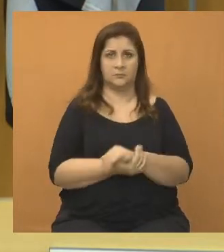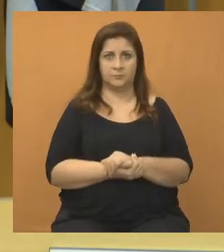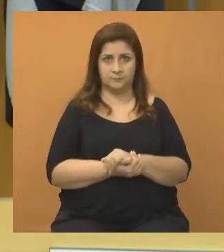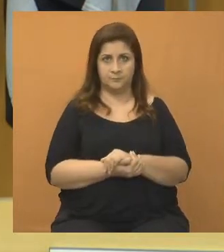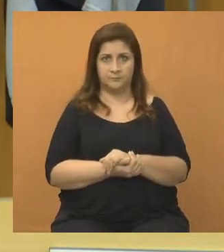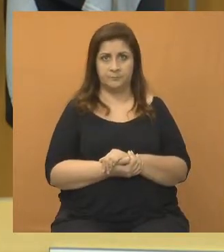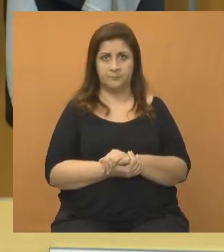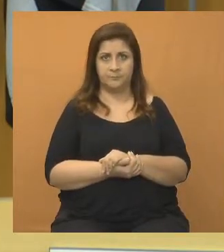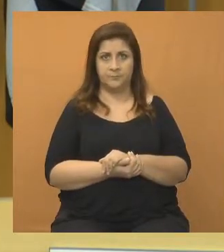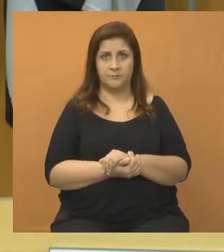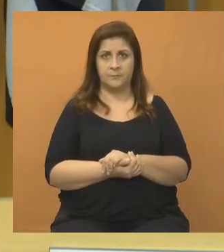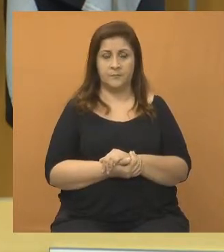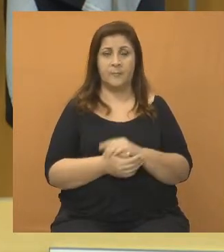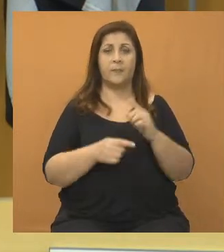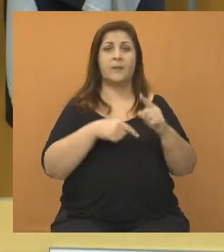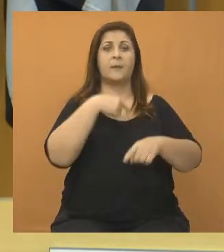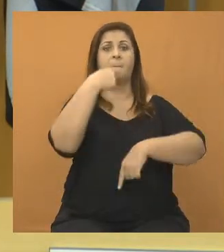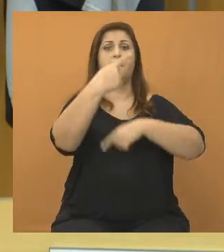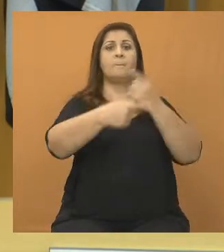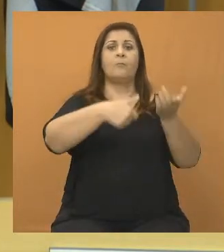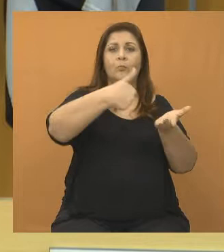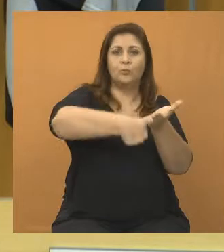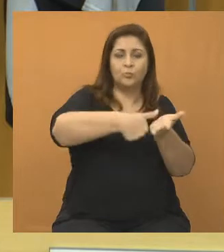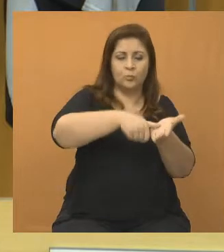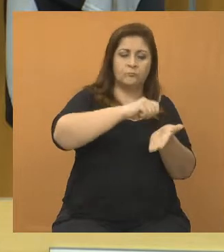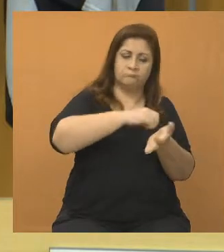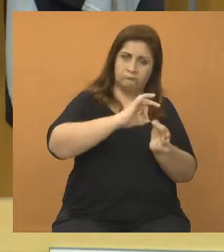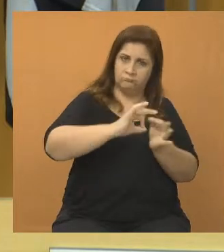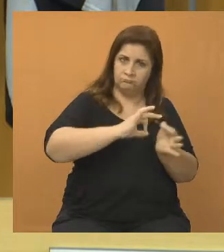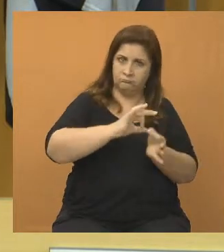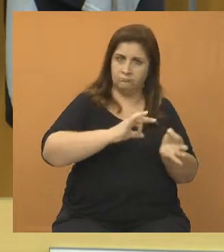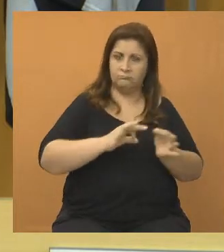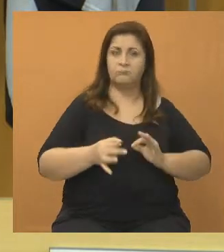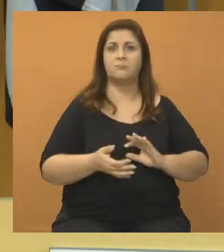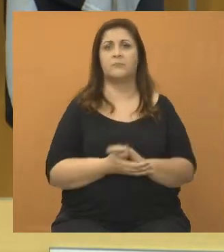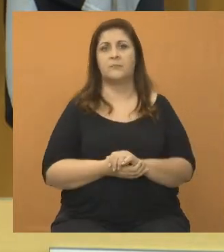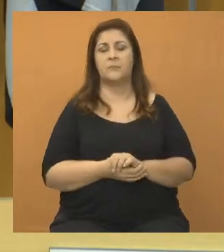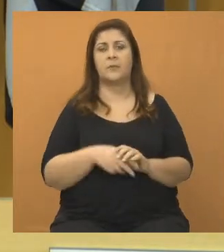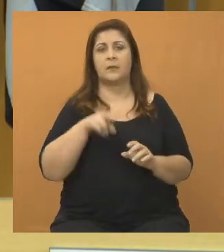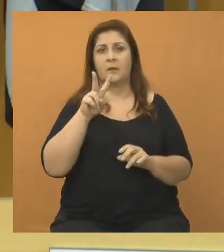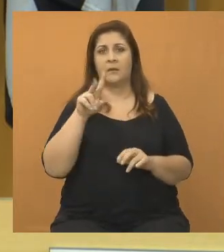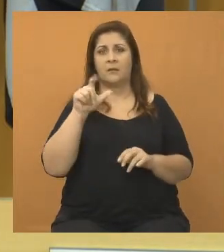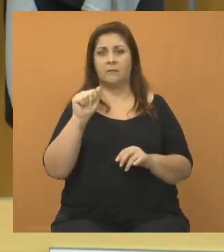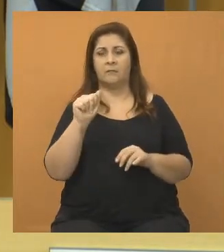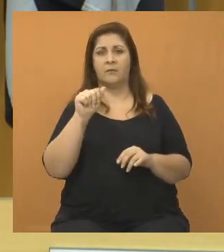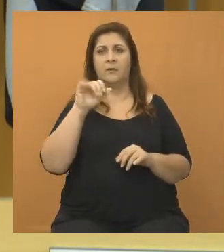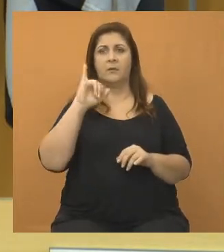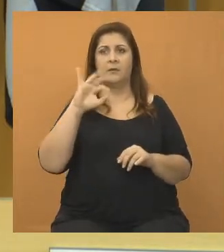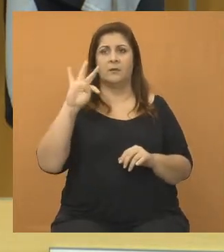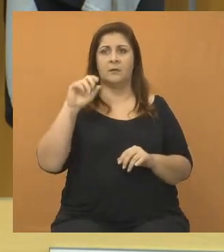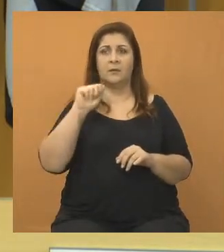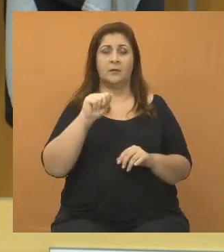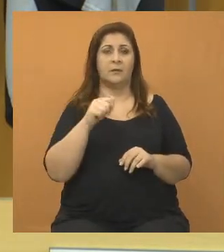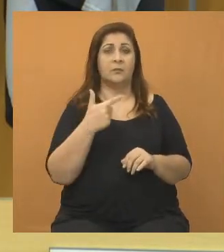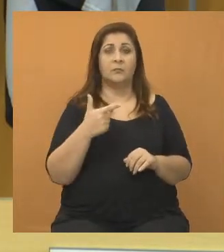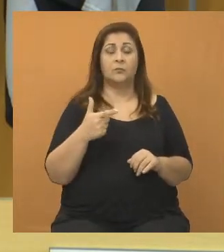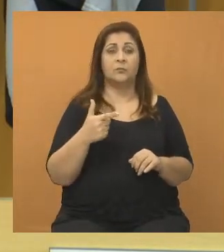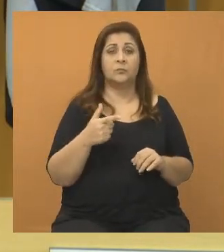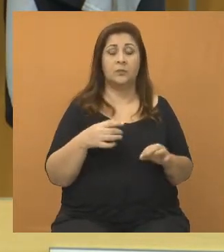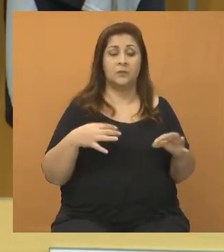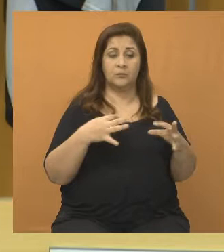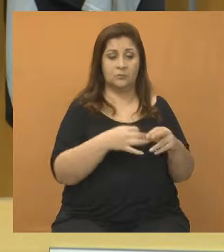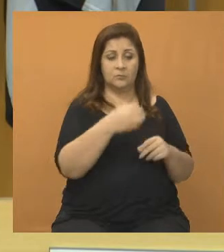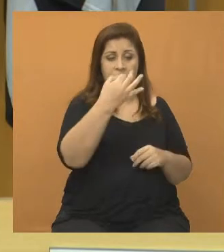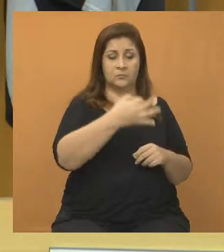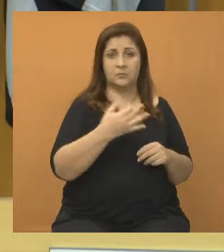da regularização propriamente dita. Então, né, a própria Vila Ita, como você conhece, ainda não tem a estrutura de